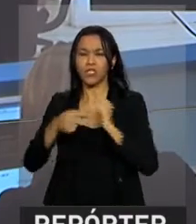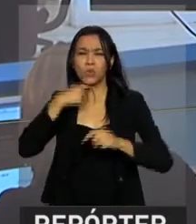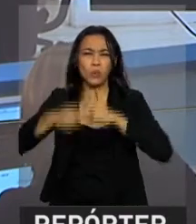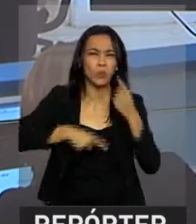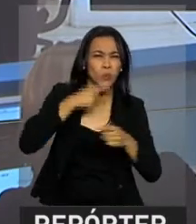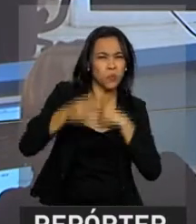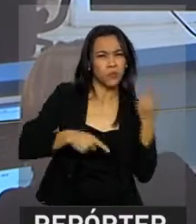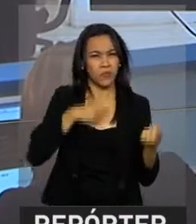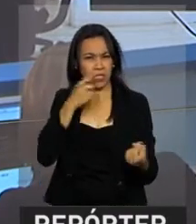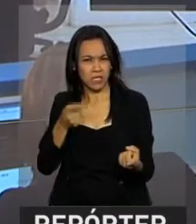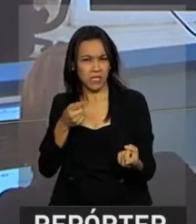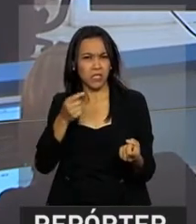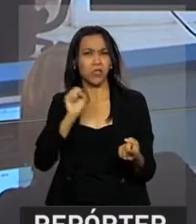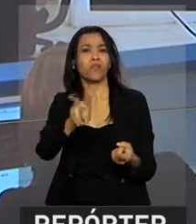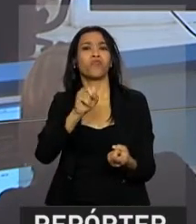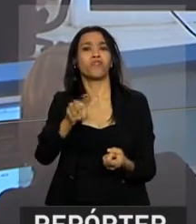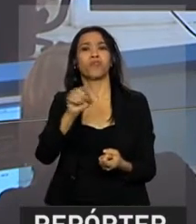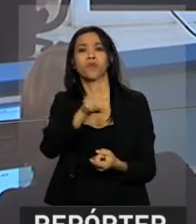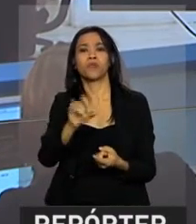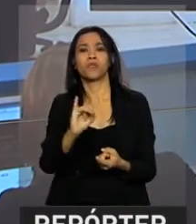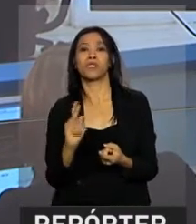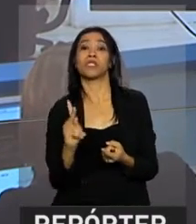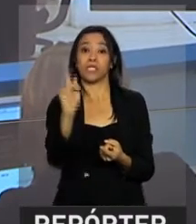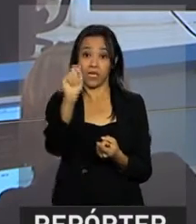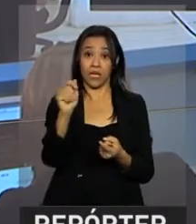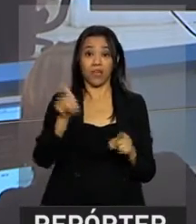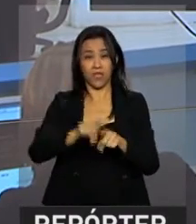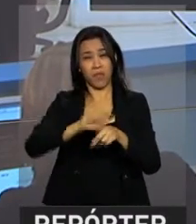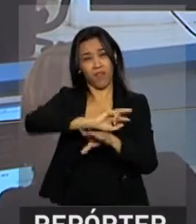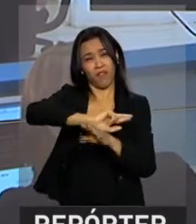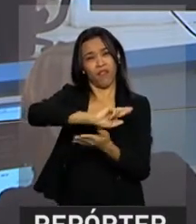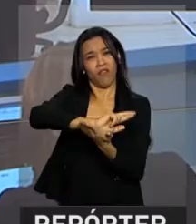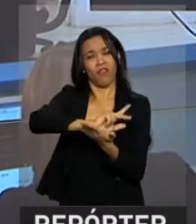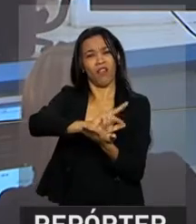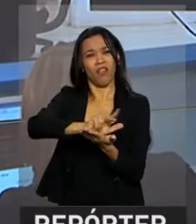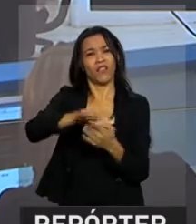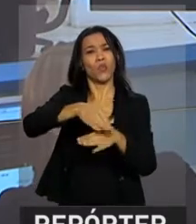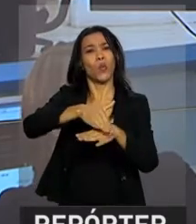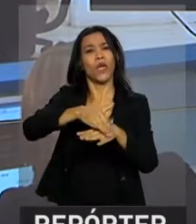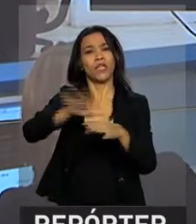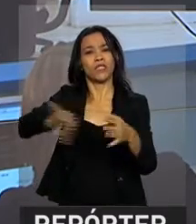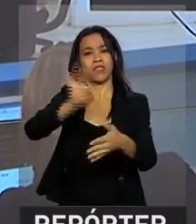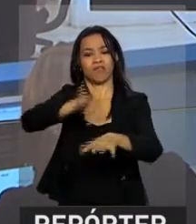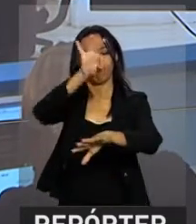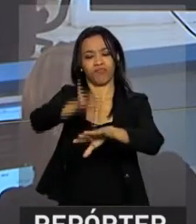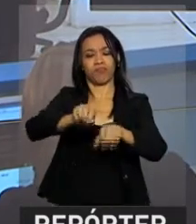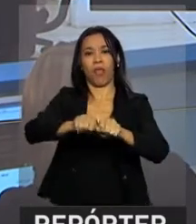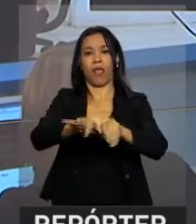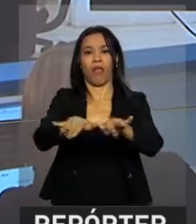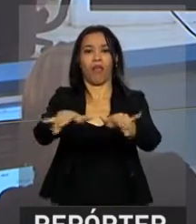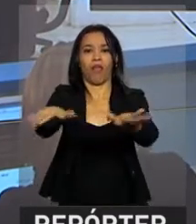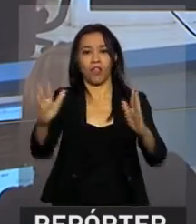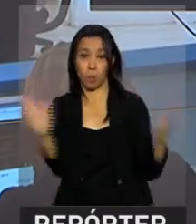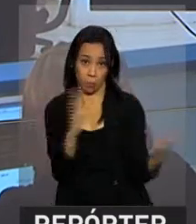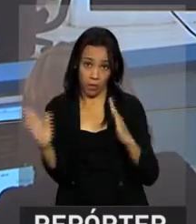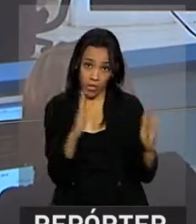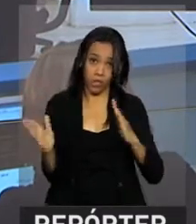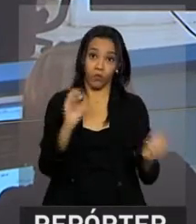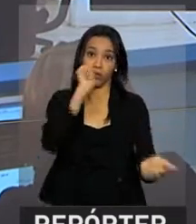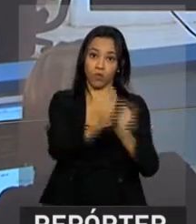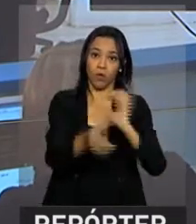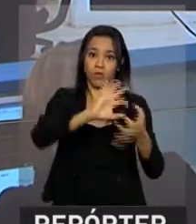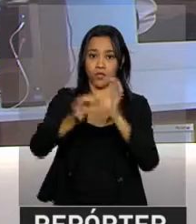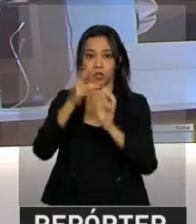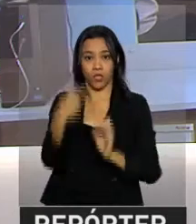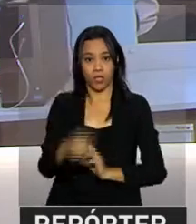sobre a situação do vírus zica e dos índices do essas transmitidas pelo mosquito aedes aegypti durante o período dos jogos aqui